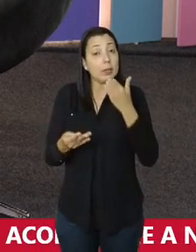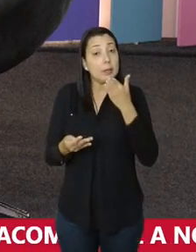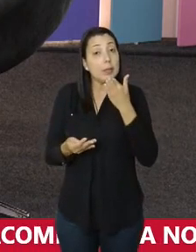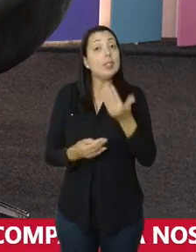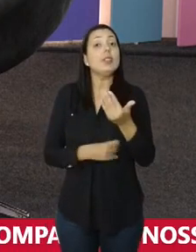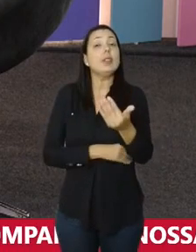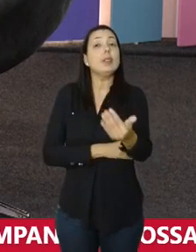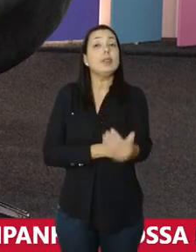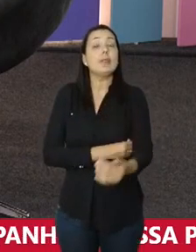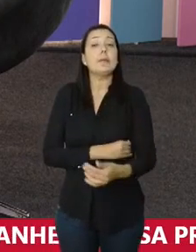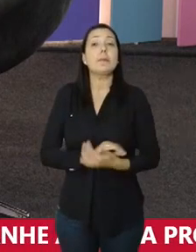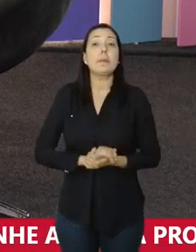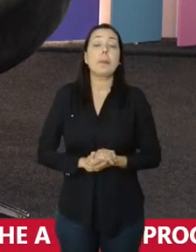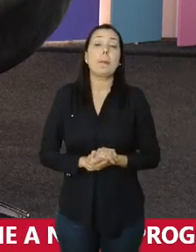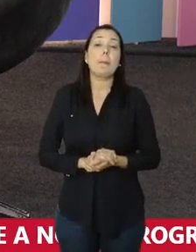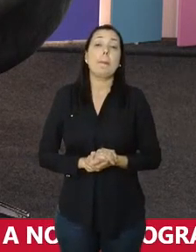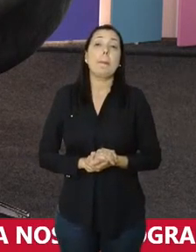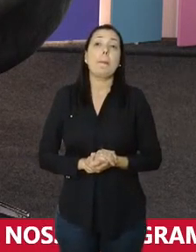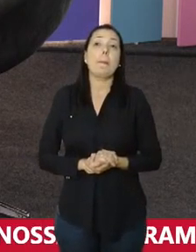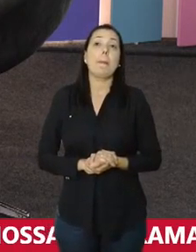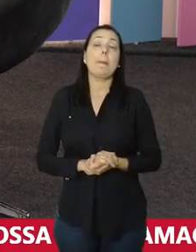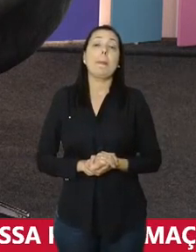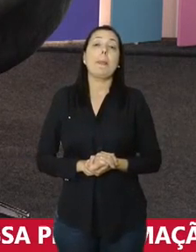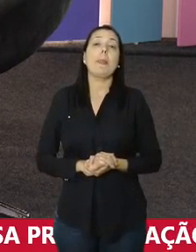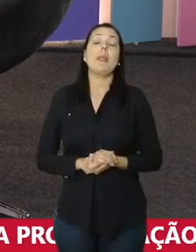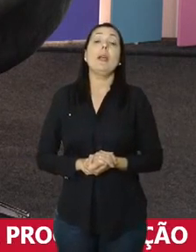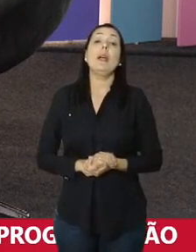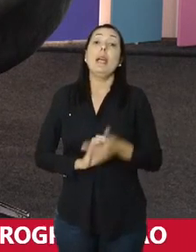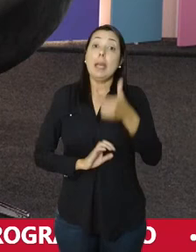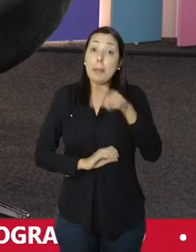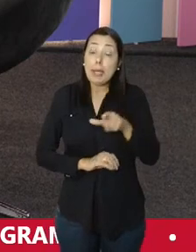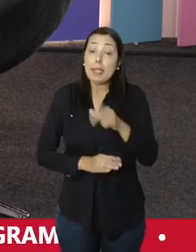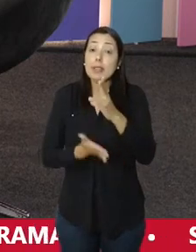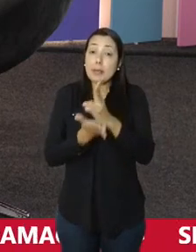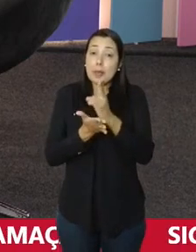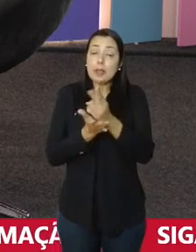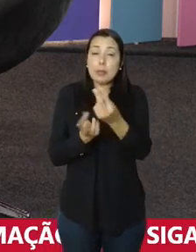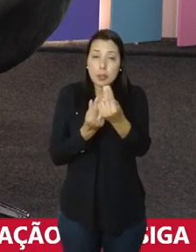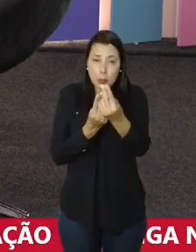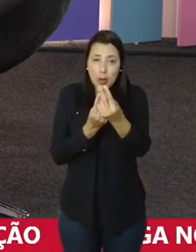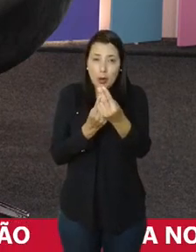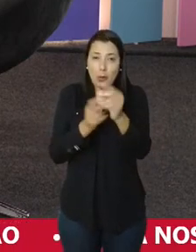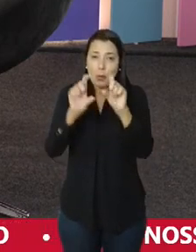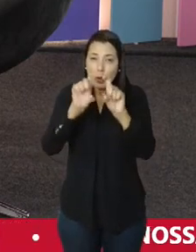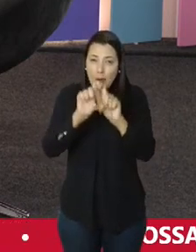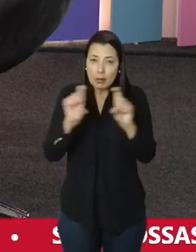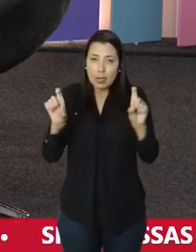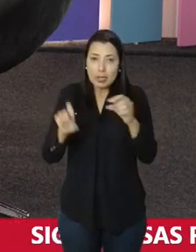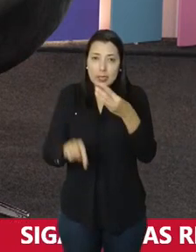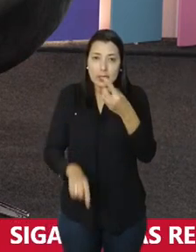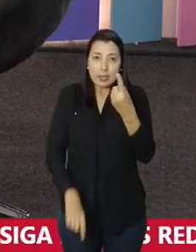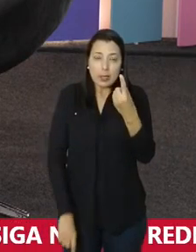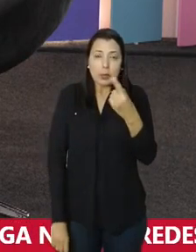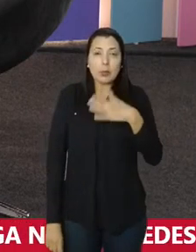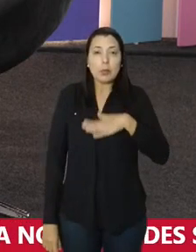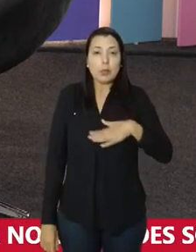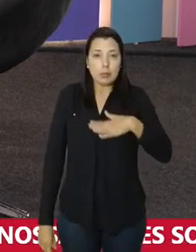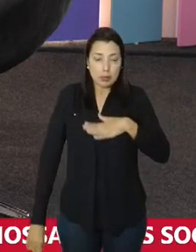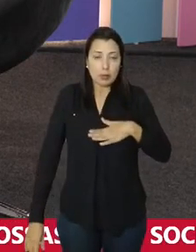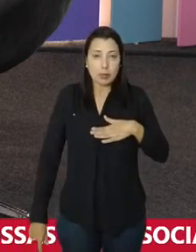repetindo a mesma frase que disse em 31 de